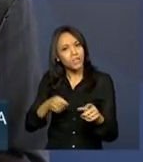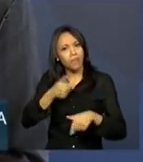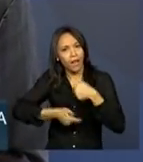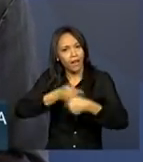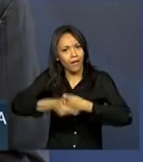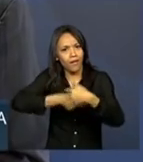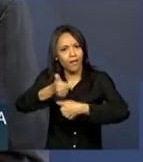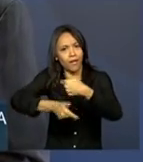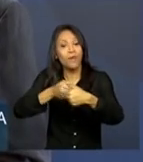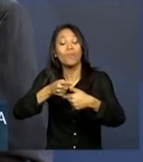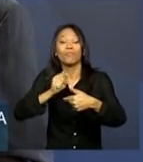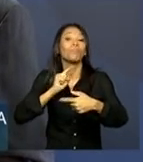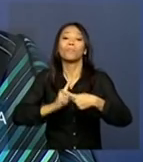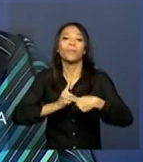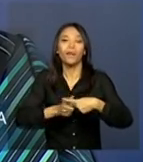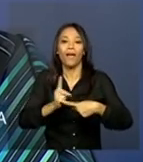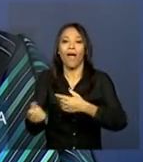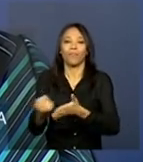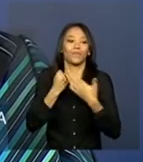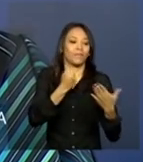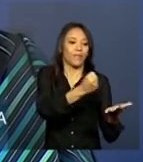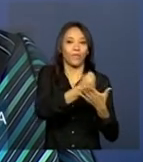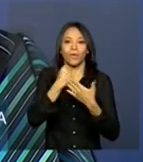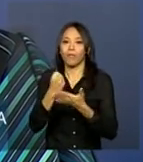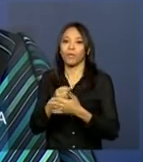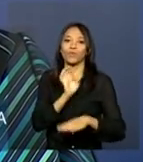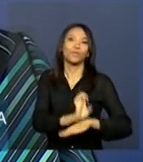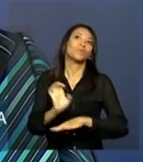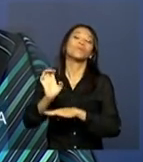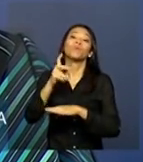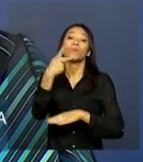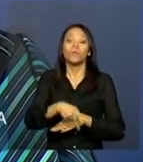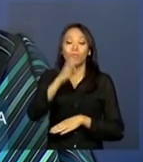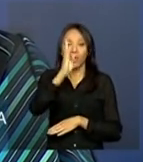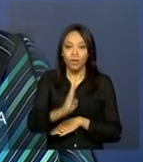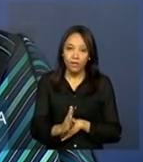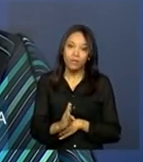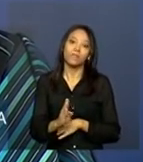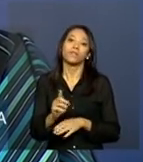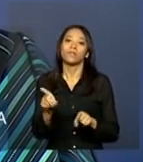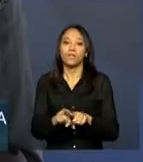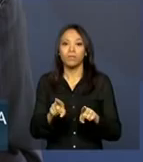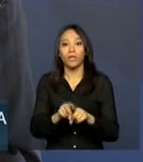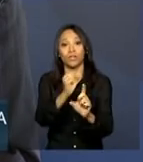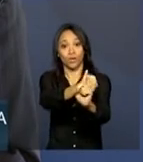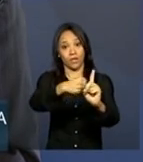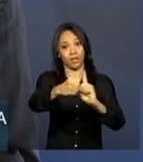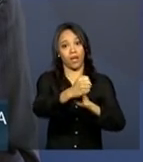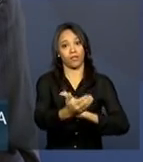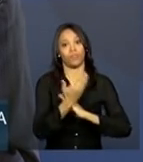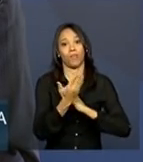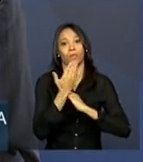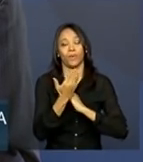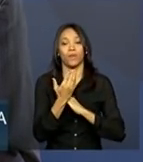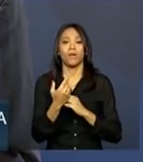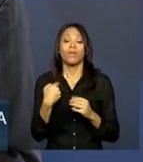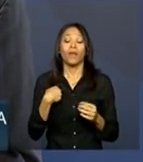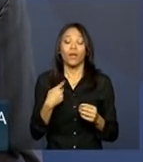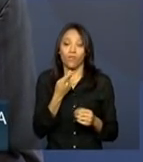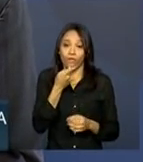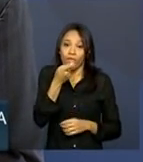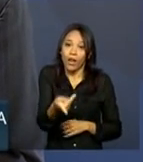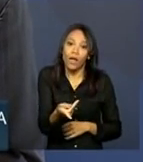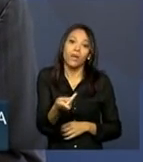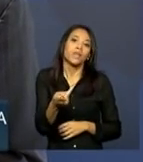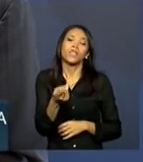ao intenso apoio que recebeu no estado e na sociedade quero registrar a contribuição que não faltou